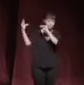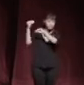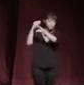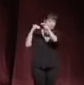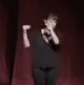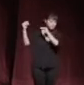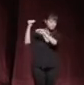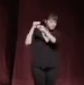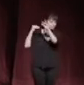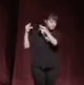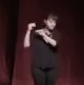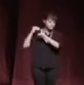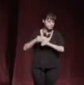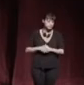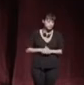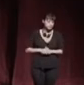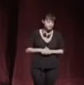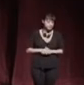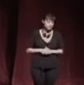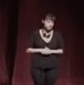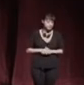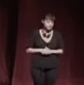Você celebra a categoria?